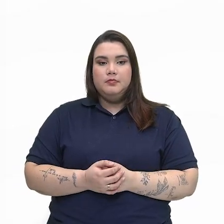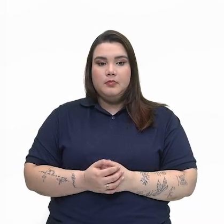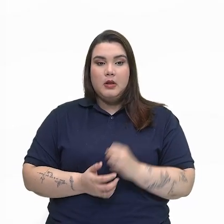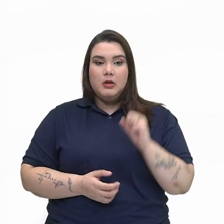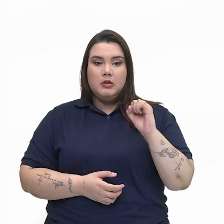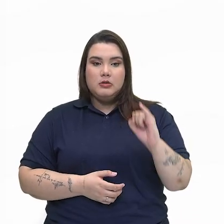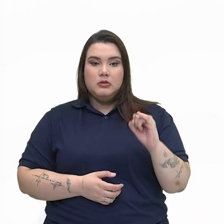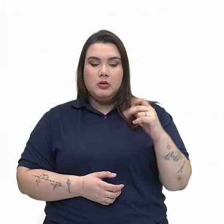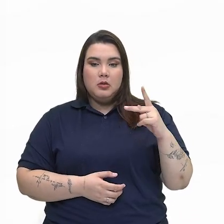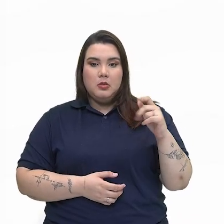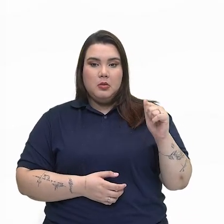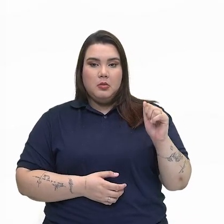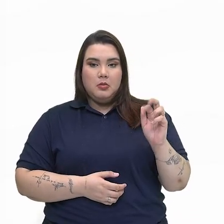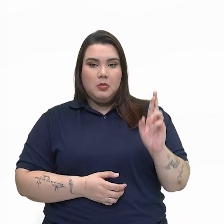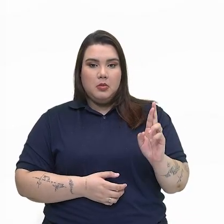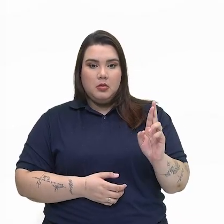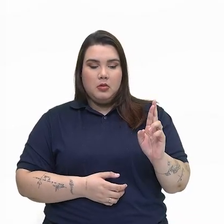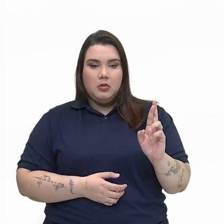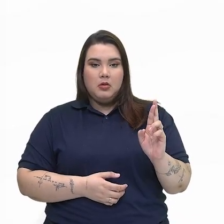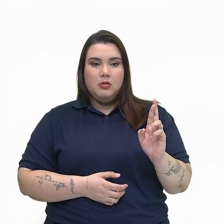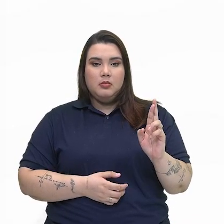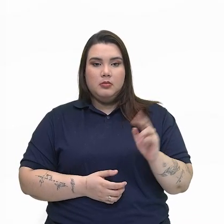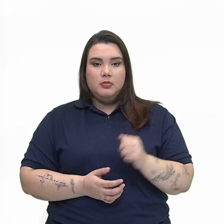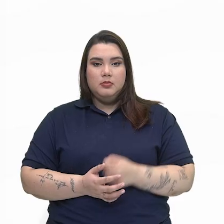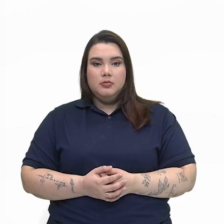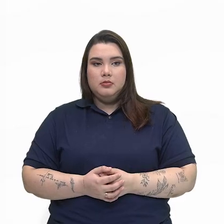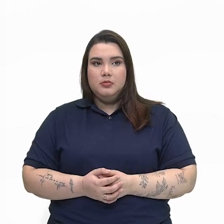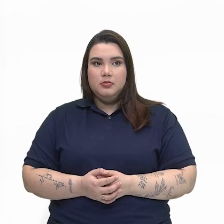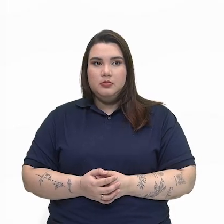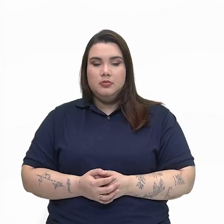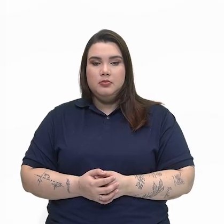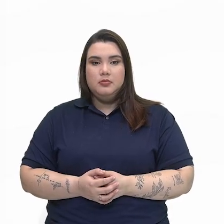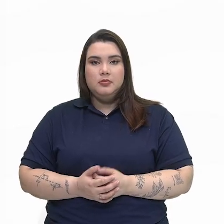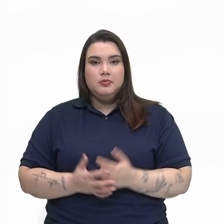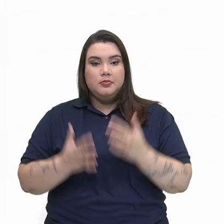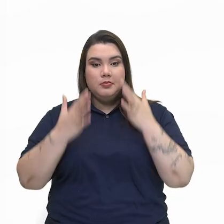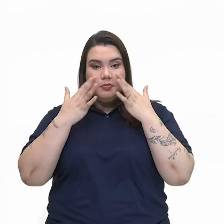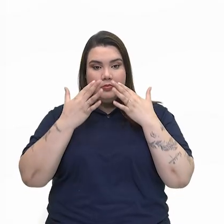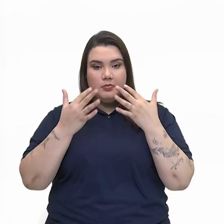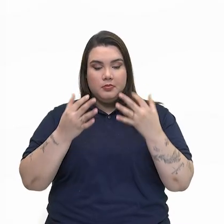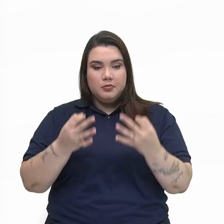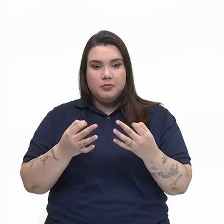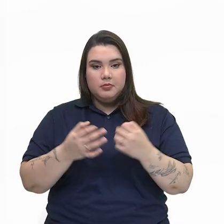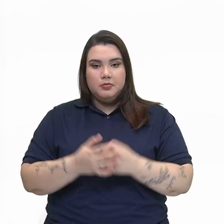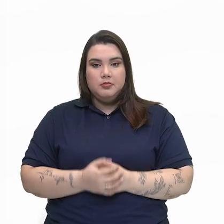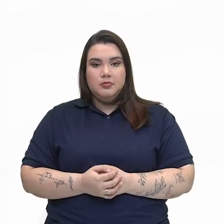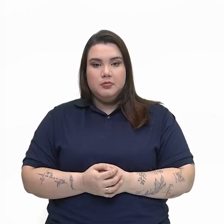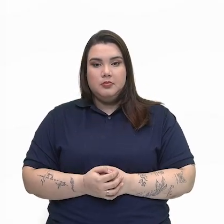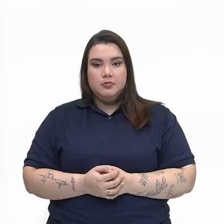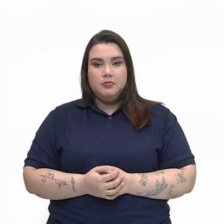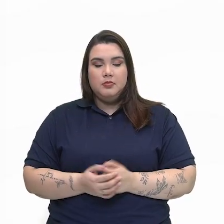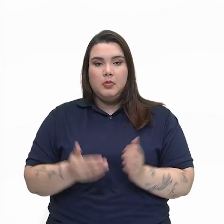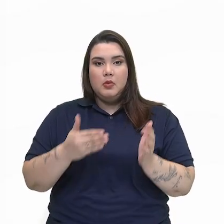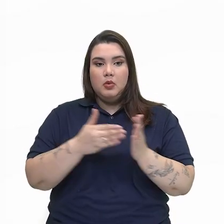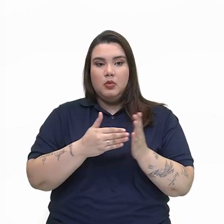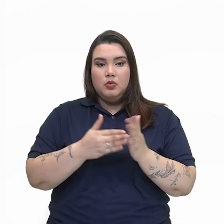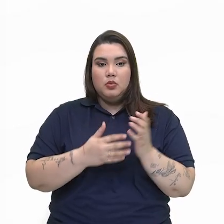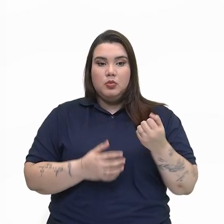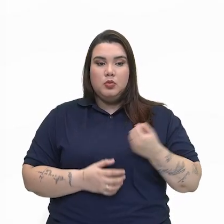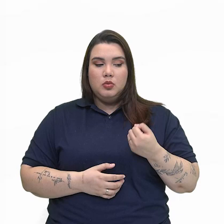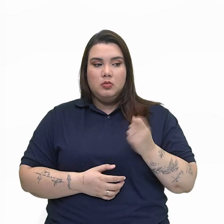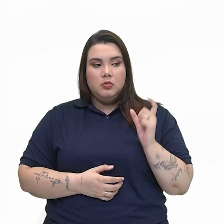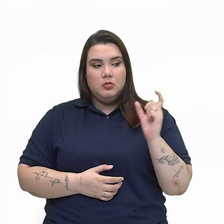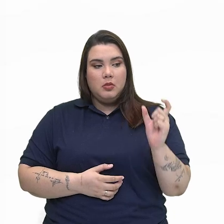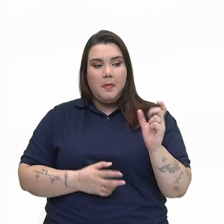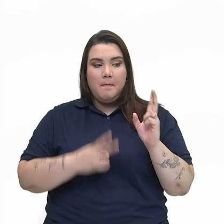for par, tem que observar bastante isso. O último algarismo de interesse é mantido